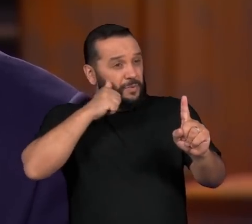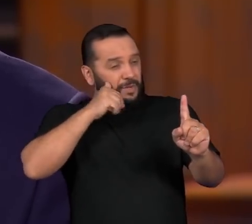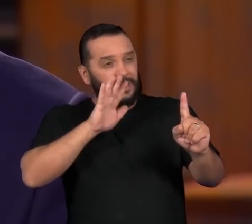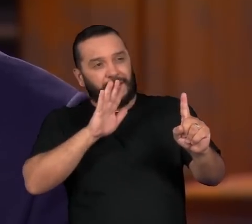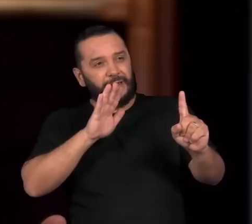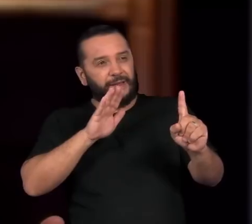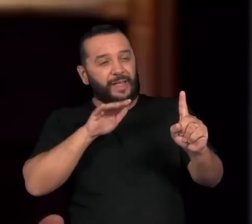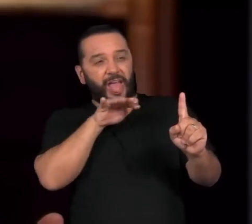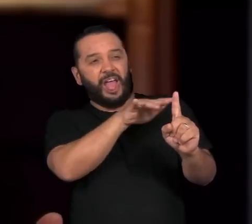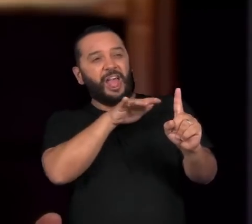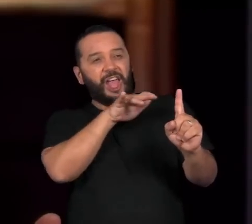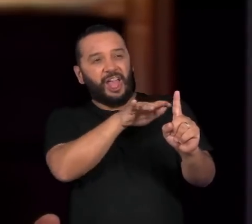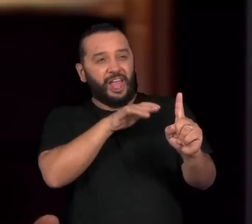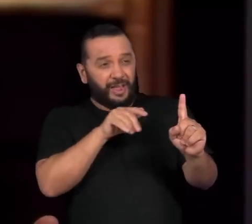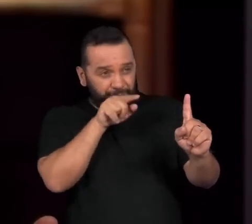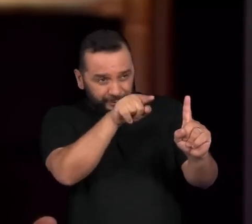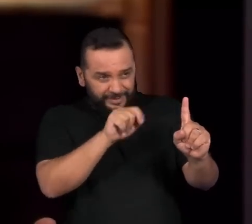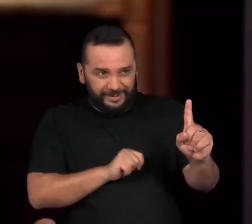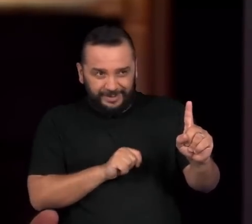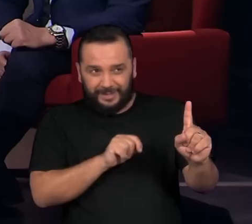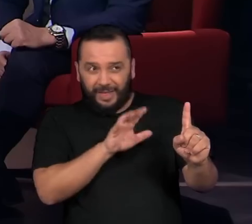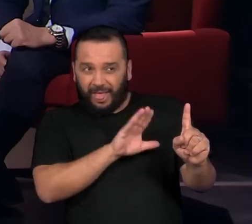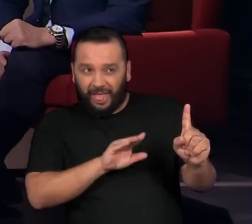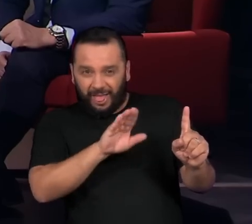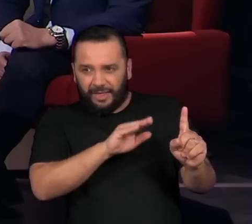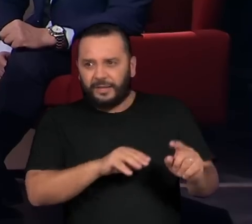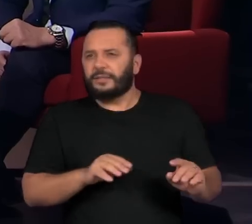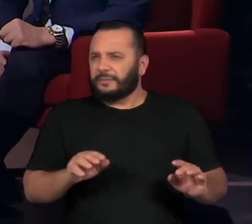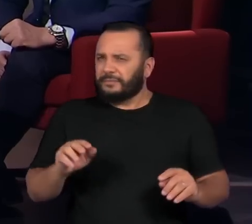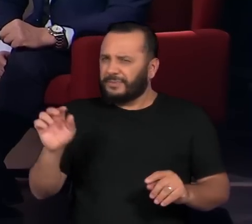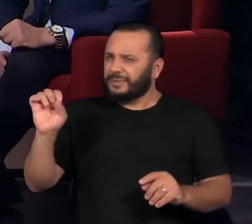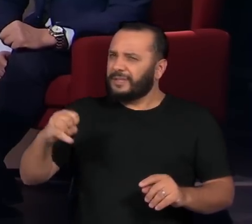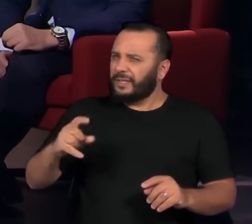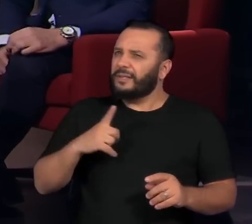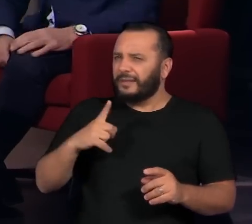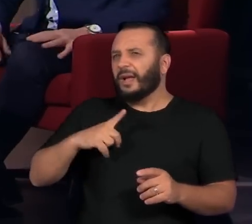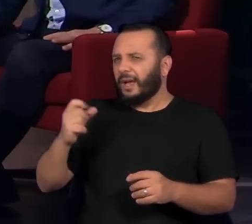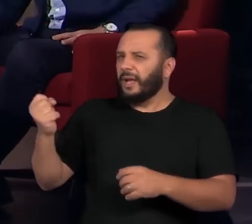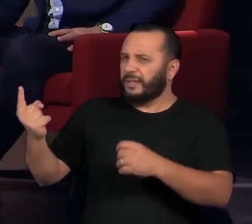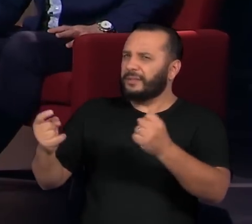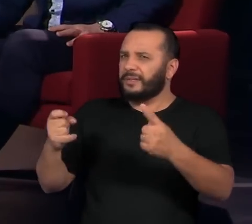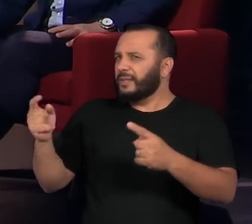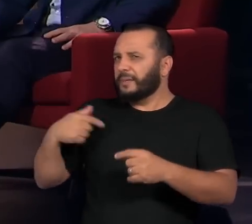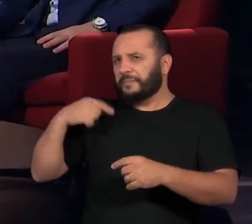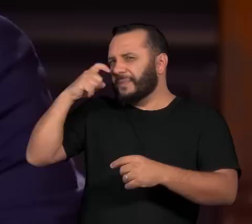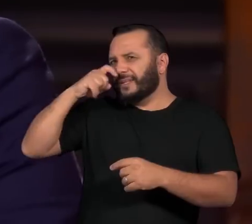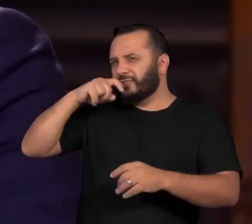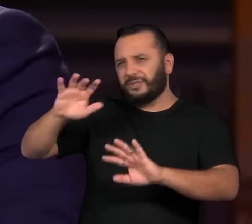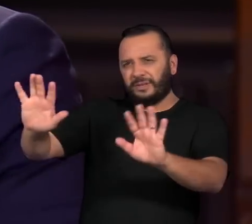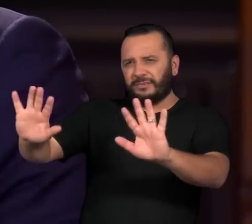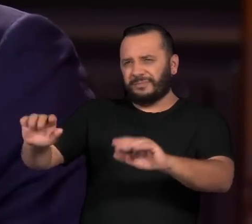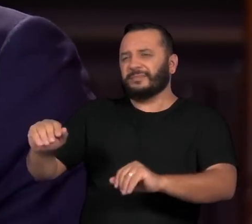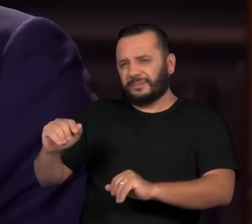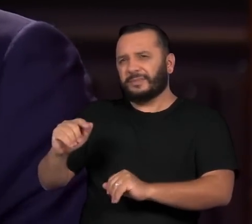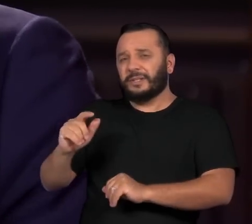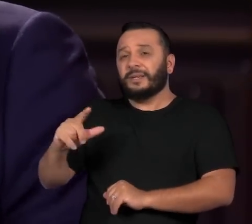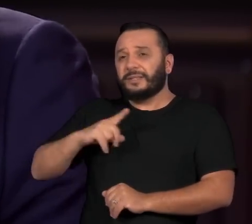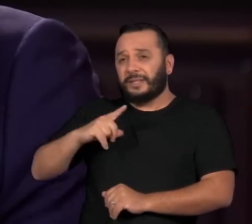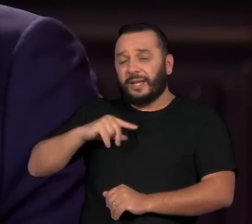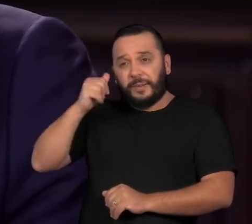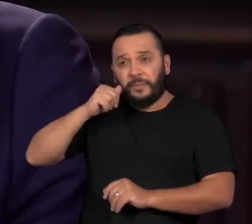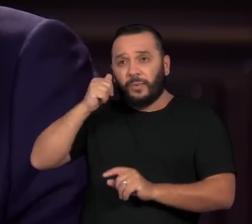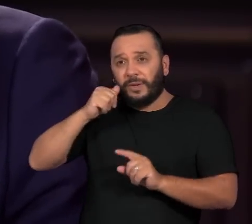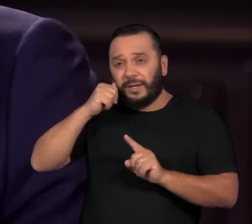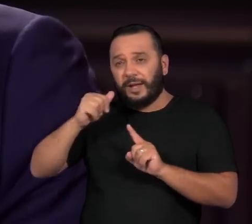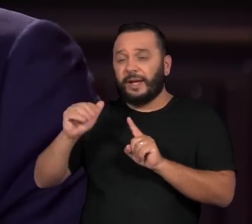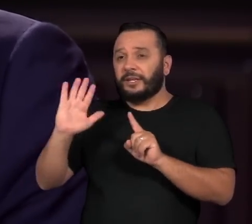vai me dizer que não existe. Não existe, existe. Mentira é pecado, hein, padre? Atenção. Não vou mentir, não. É. Quando aparece uma mulher que começa a ser